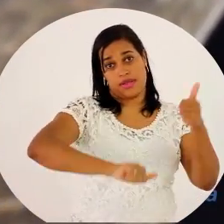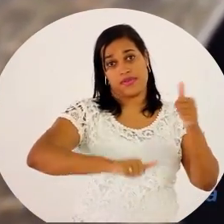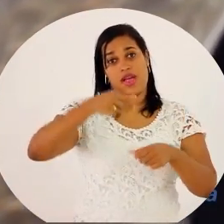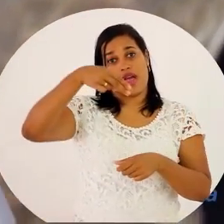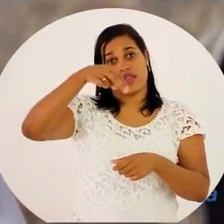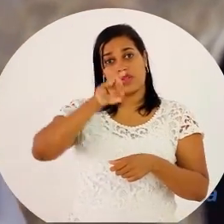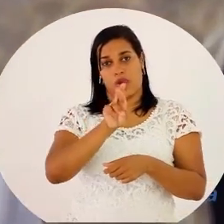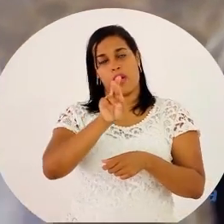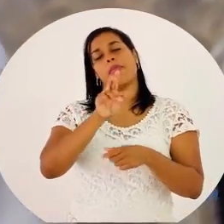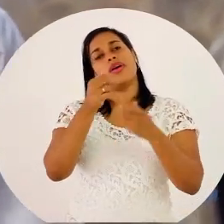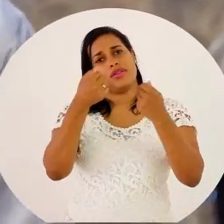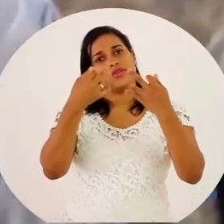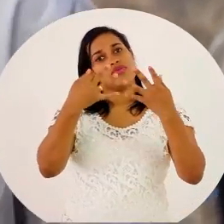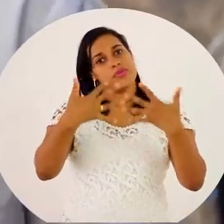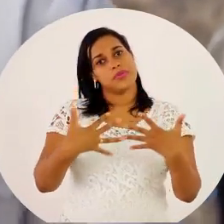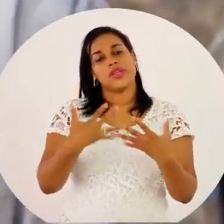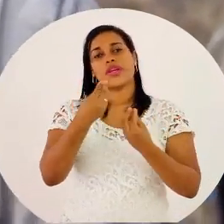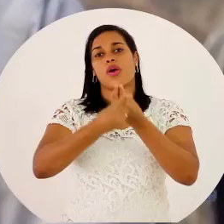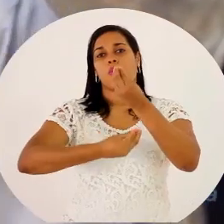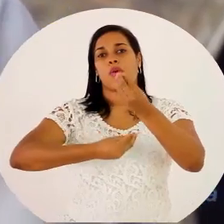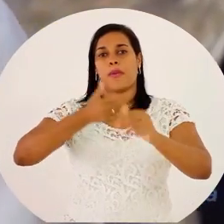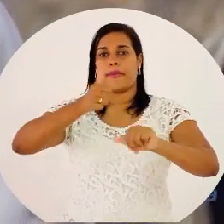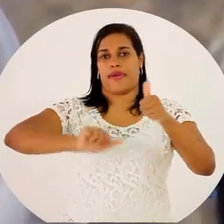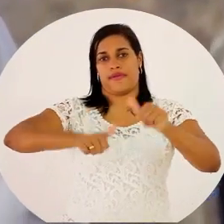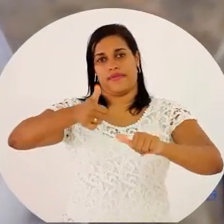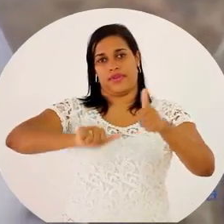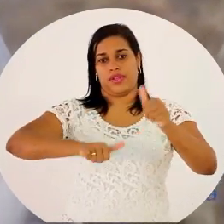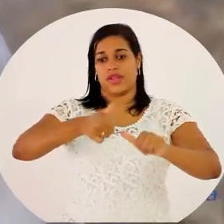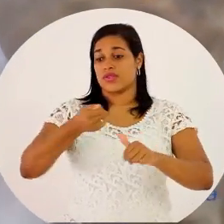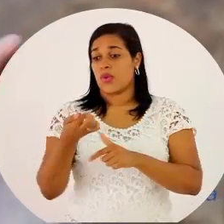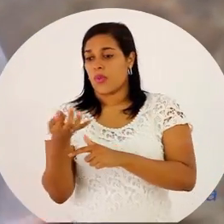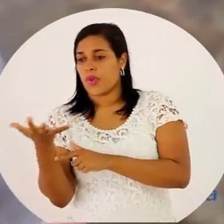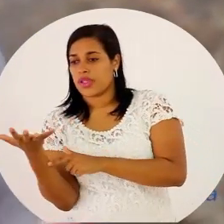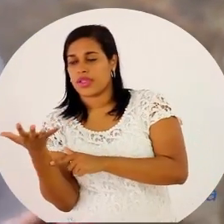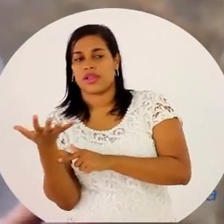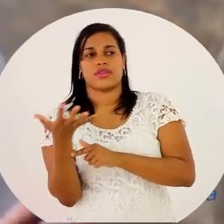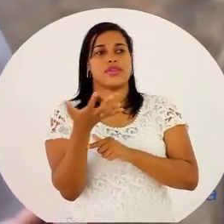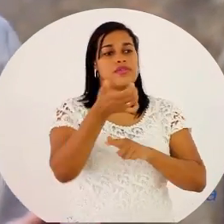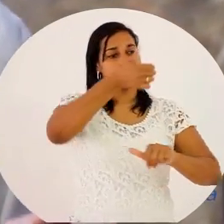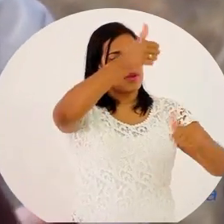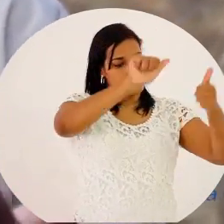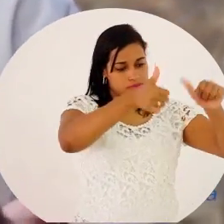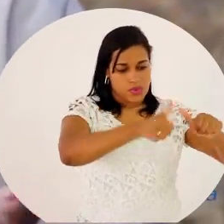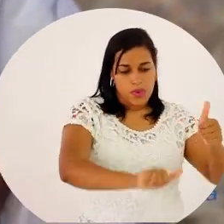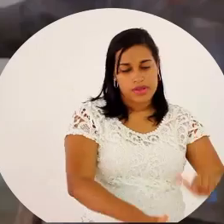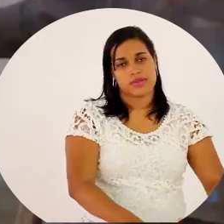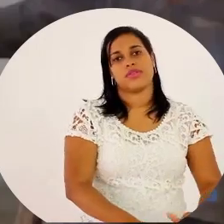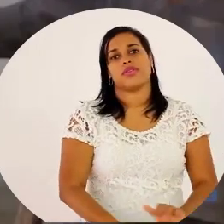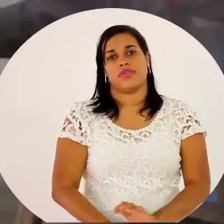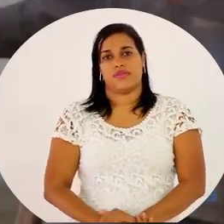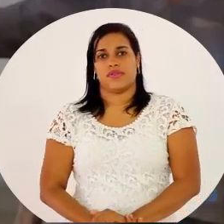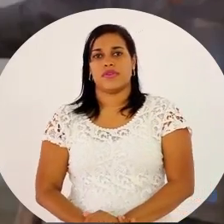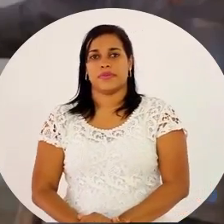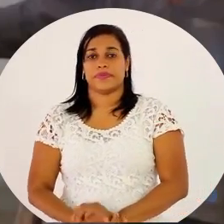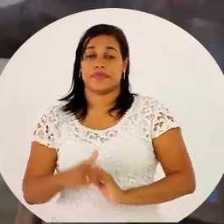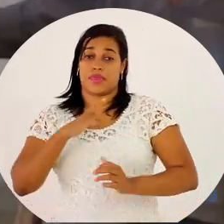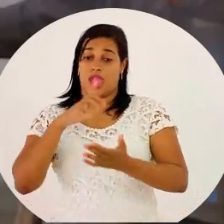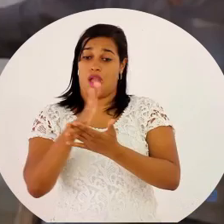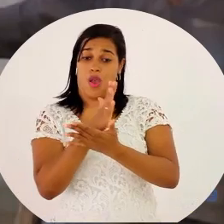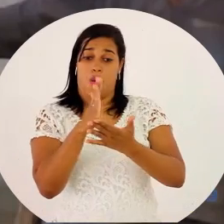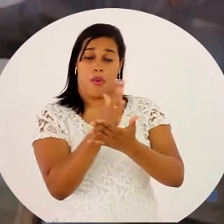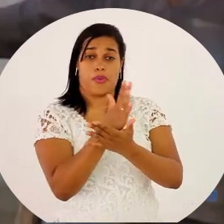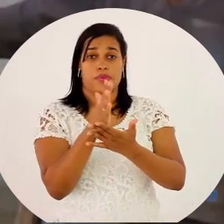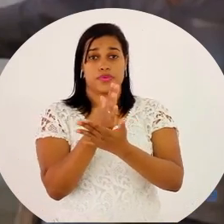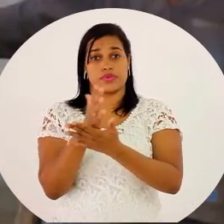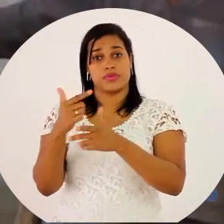norma determina qual tipo de avaliação que você faz. Se é uma avaliação quantitativa, se é uma avaliação qualitativa. Porém, tem algumas situações que